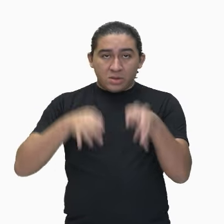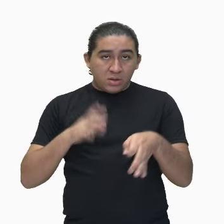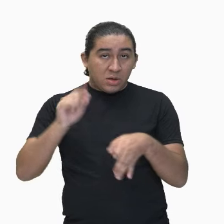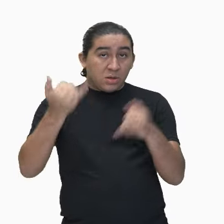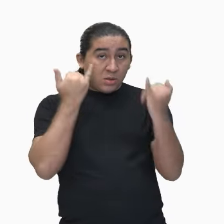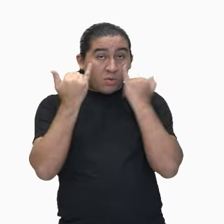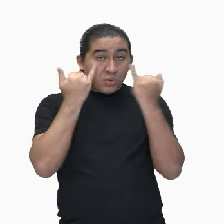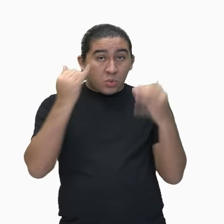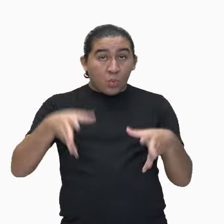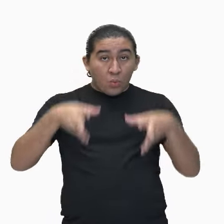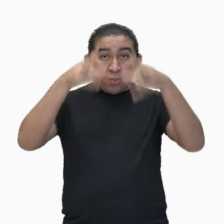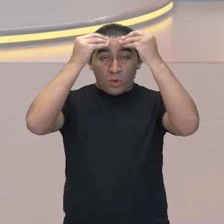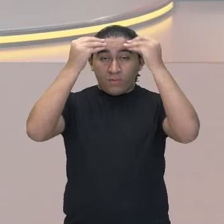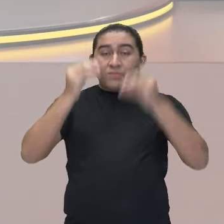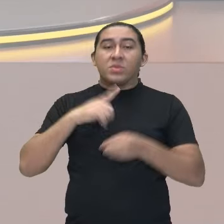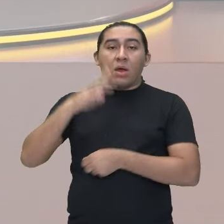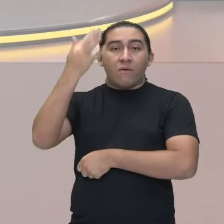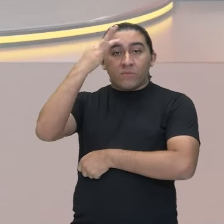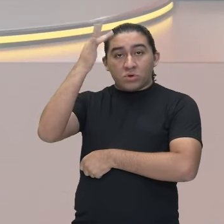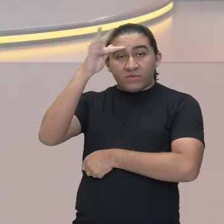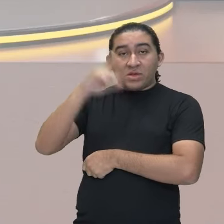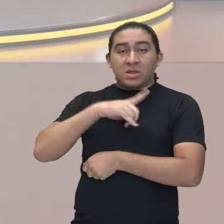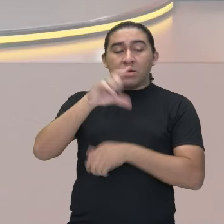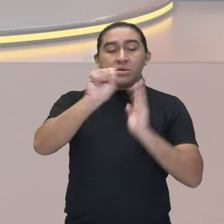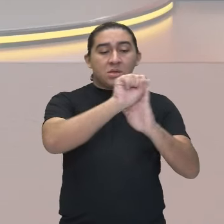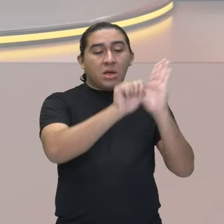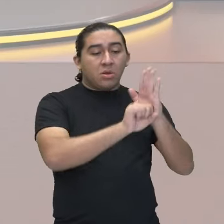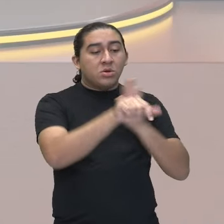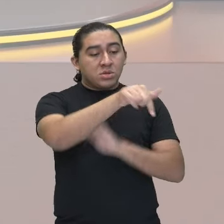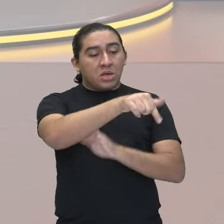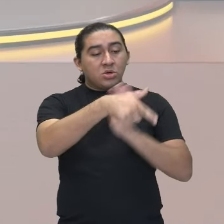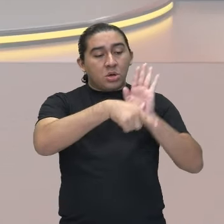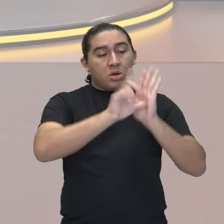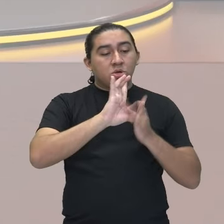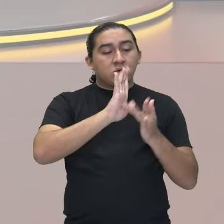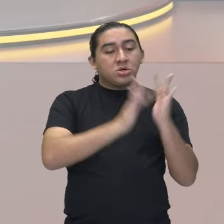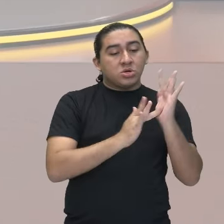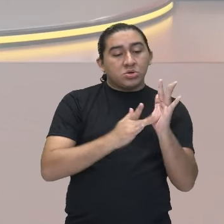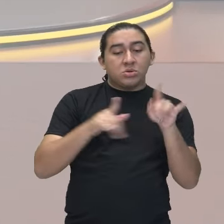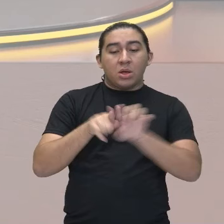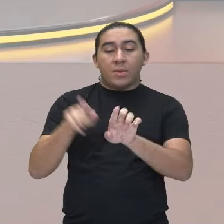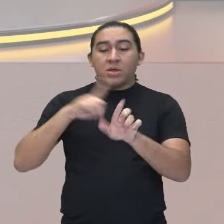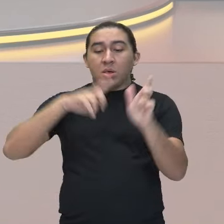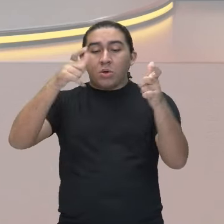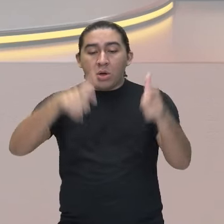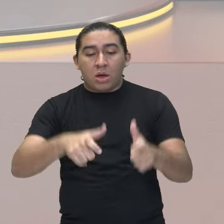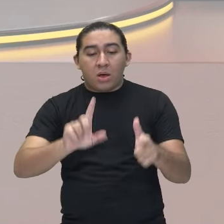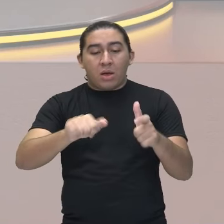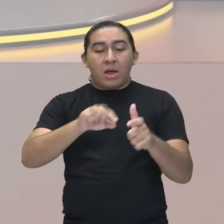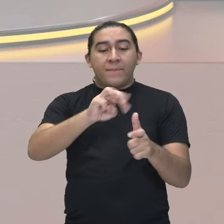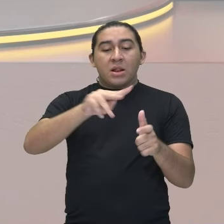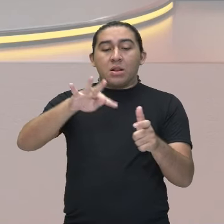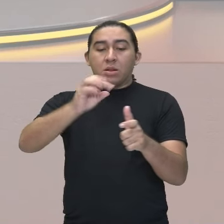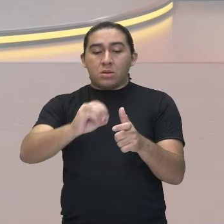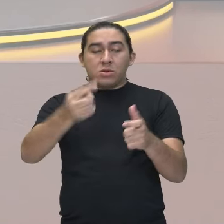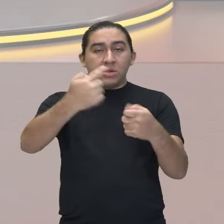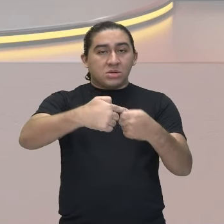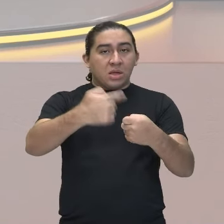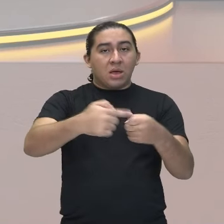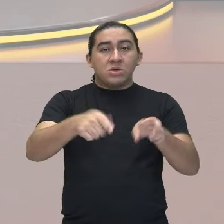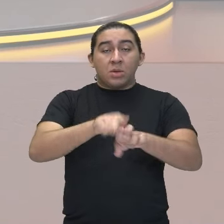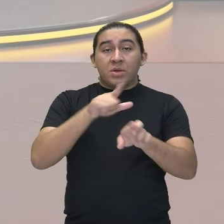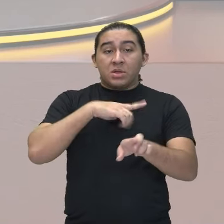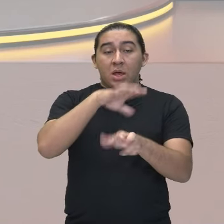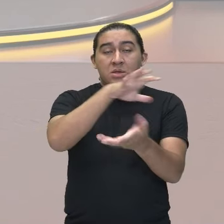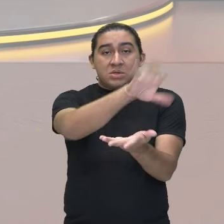a filosofia tem uma data, século VII a.C., né? A filosofia tem um local, tá aqui, essas ilhas